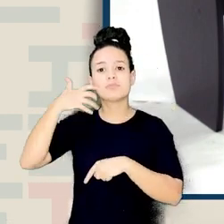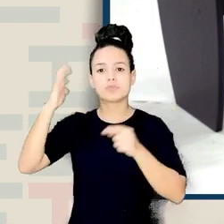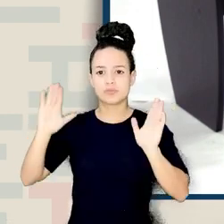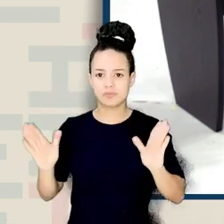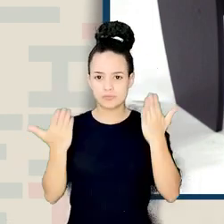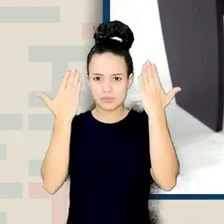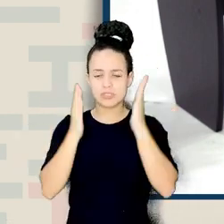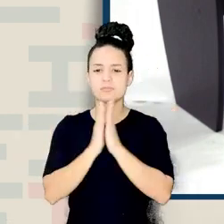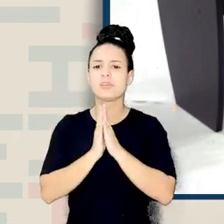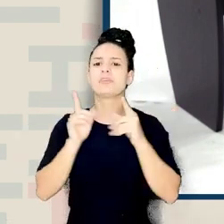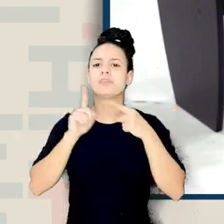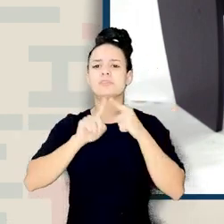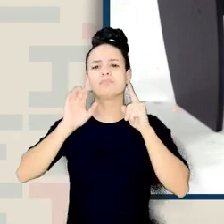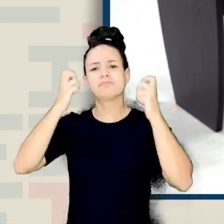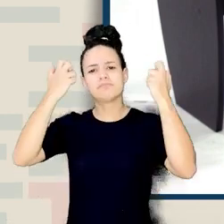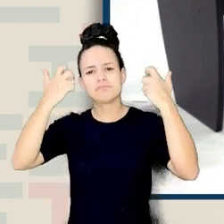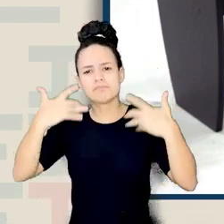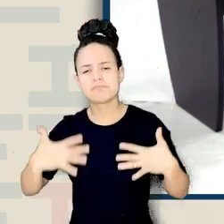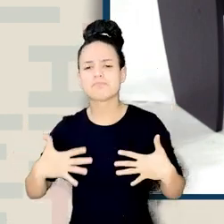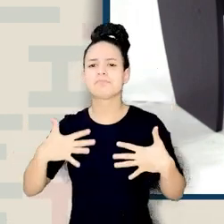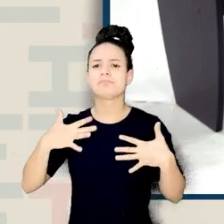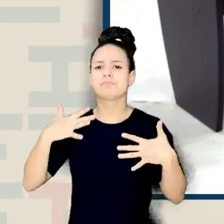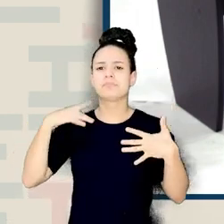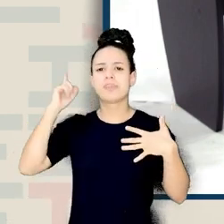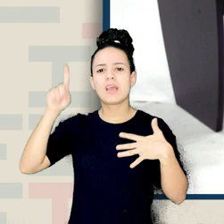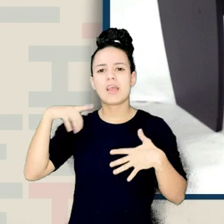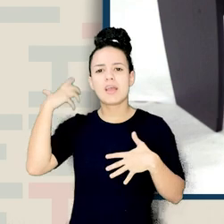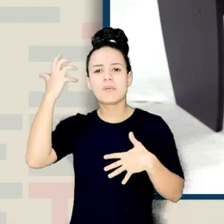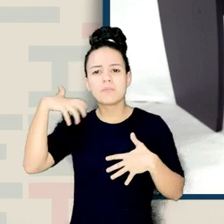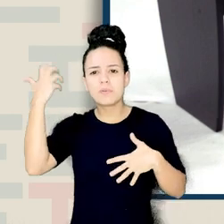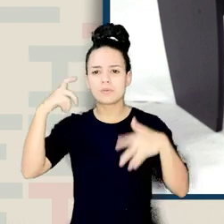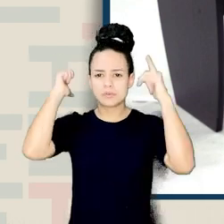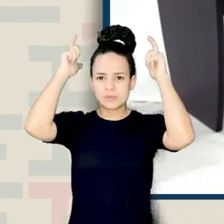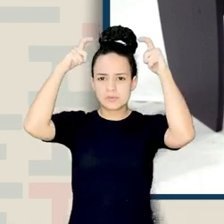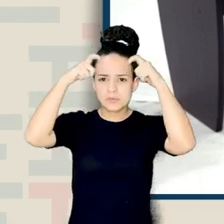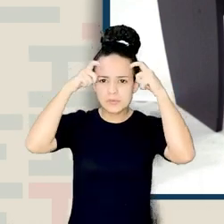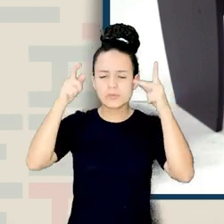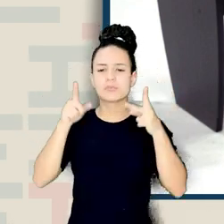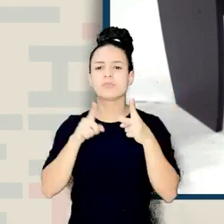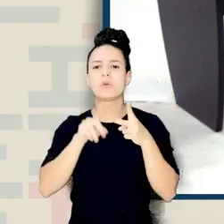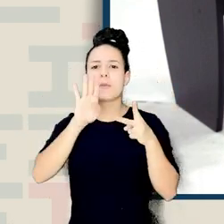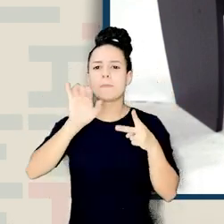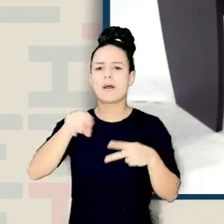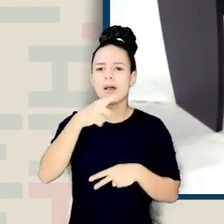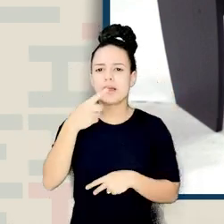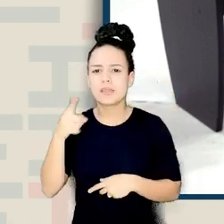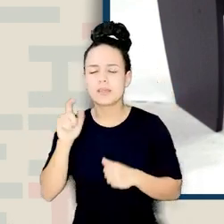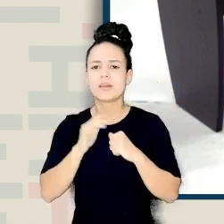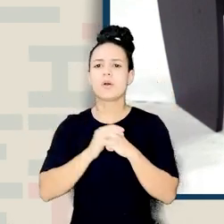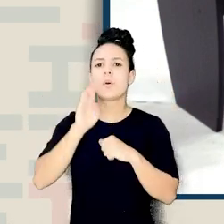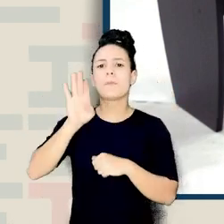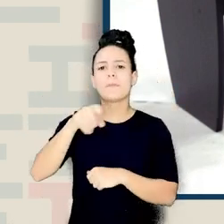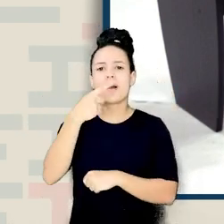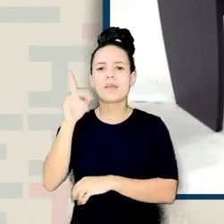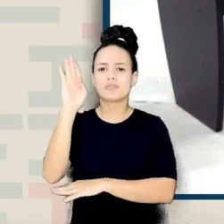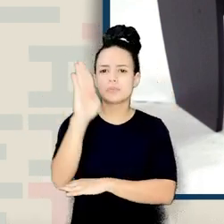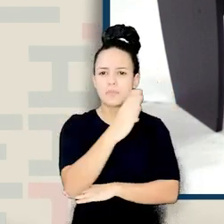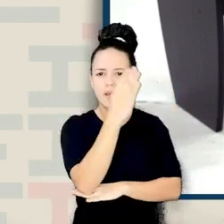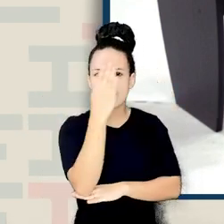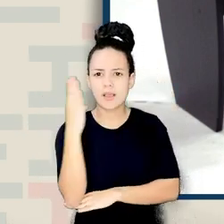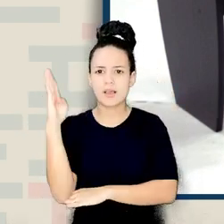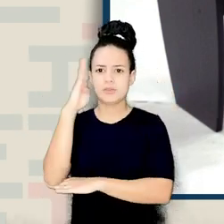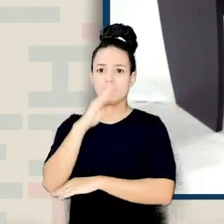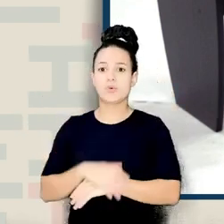toque de coroação, da virada de coroação, do baião, do balanceio, baião de maracatu e os 5